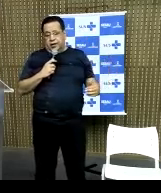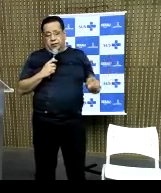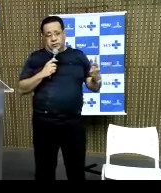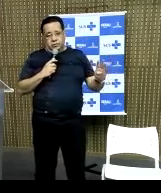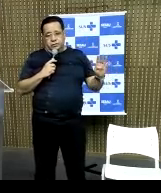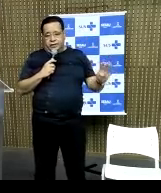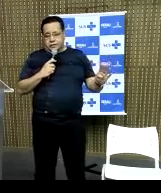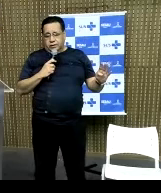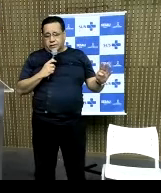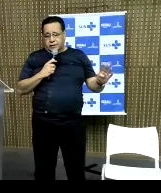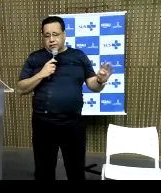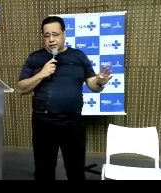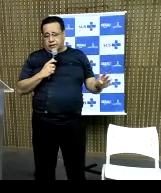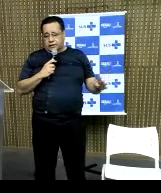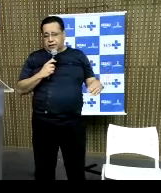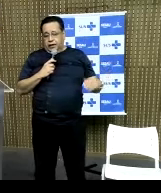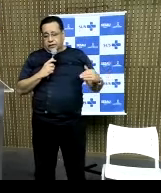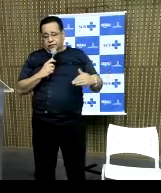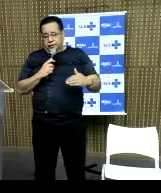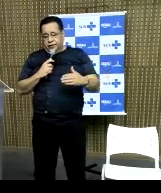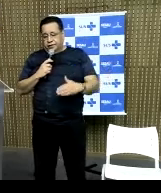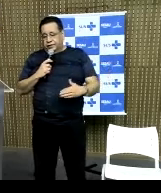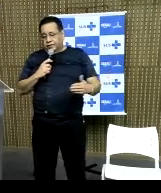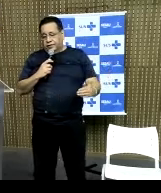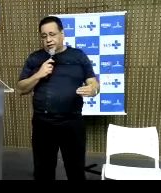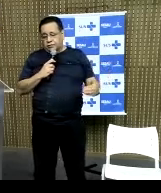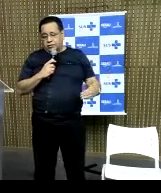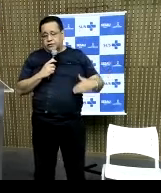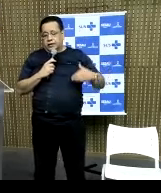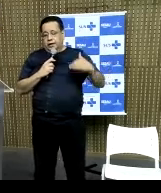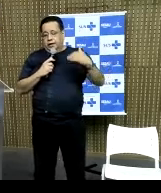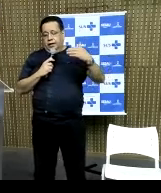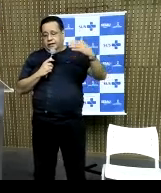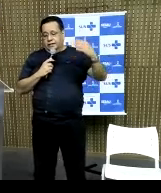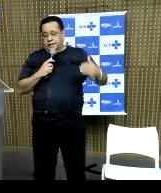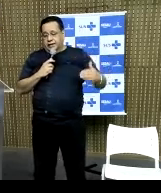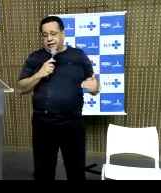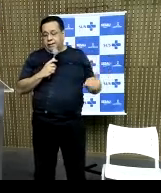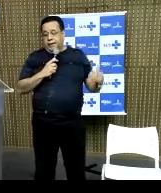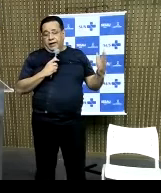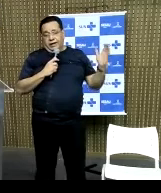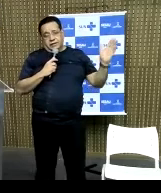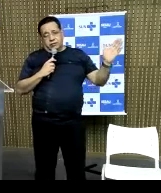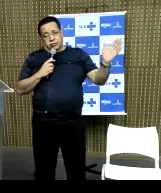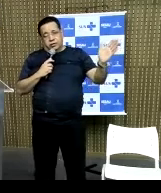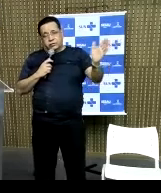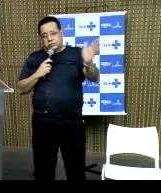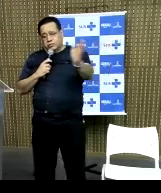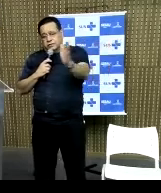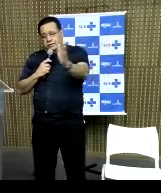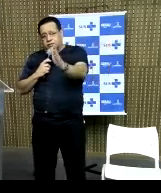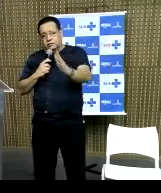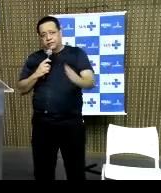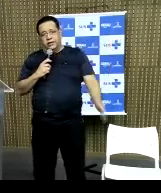enfim. Nós estamos com 3 seguranças na unidade. Isso foi através de reivindicações de CI, e as reuniões